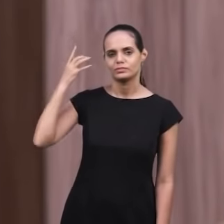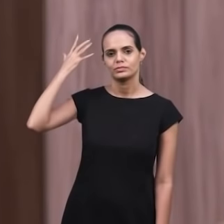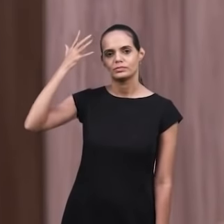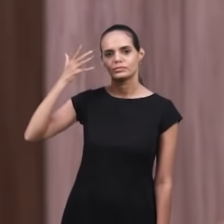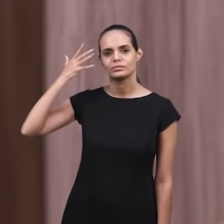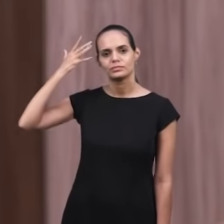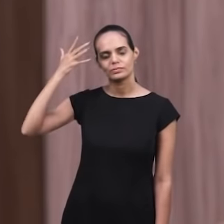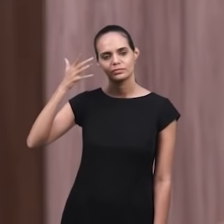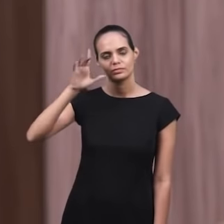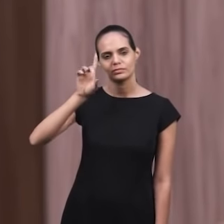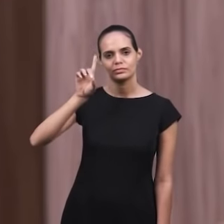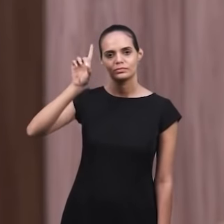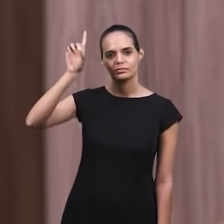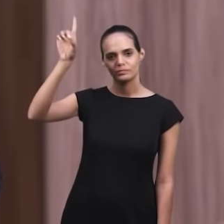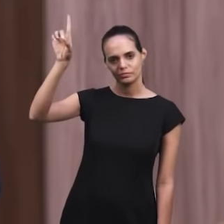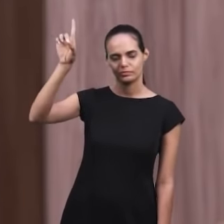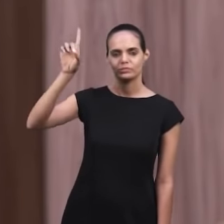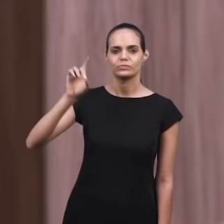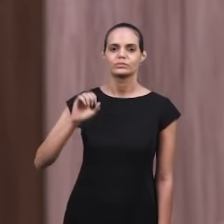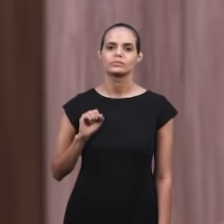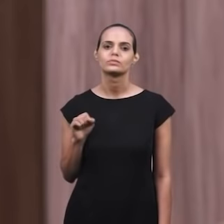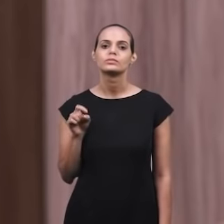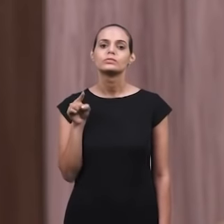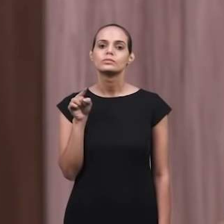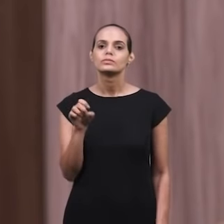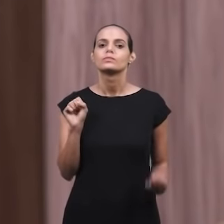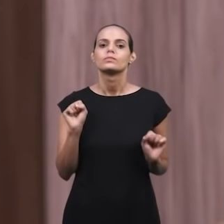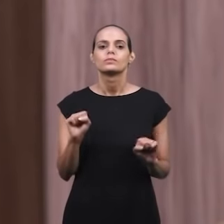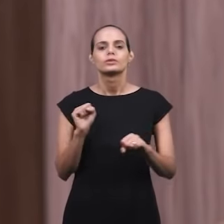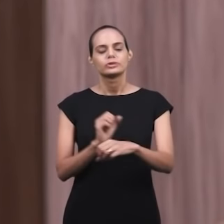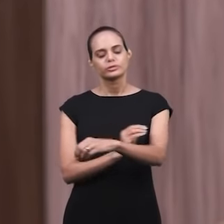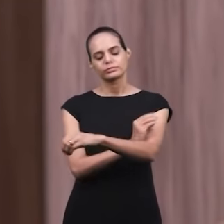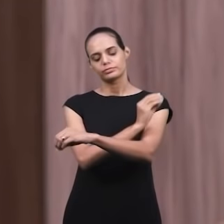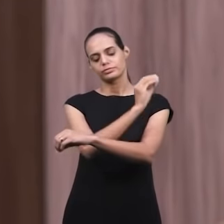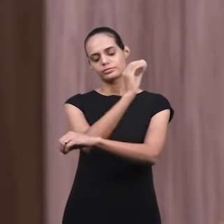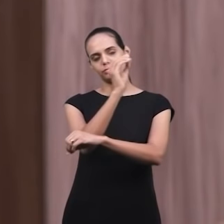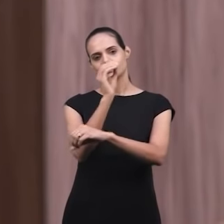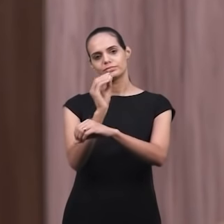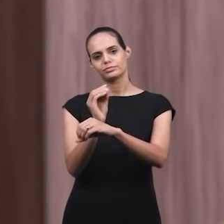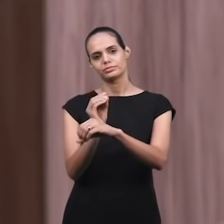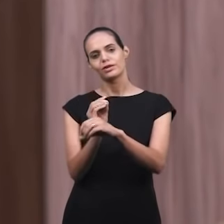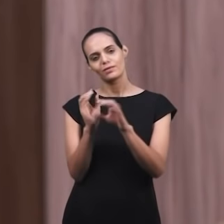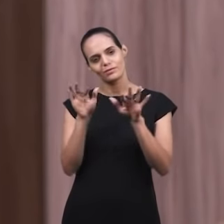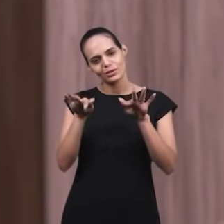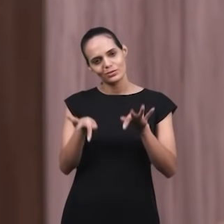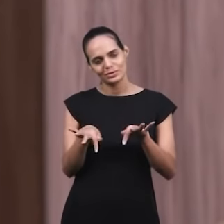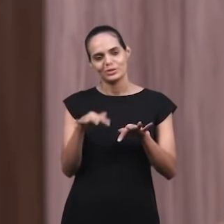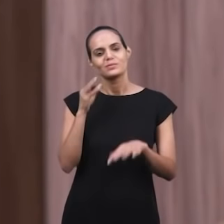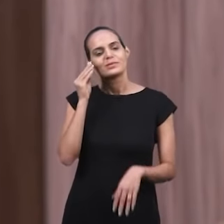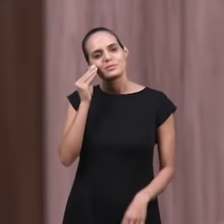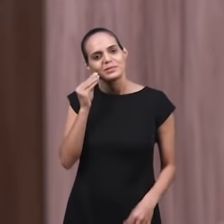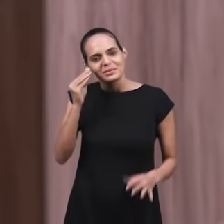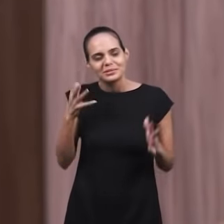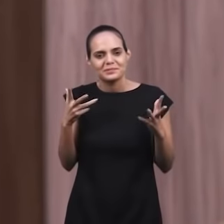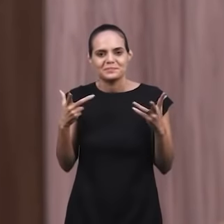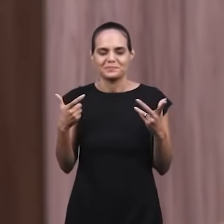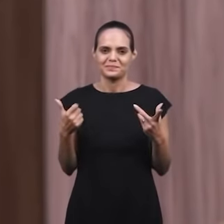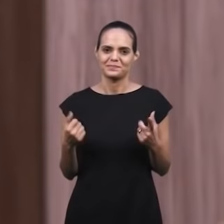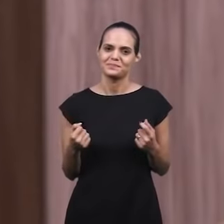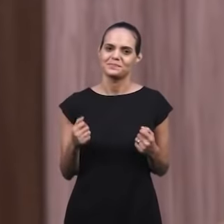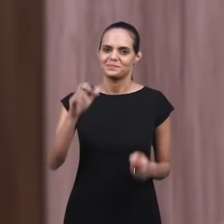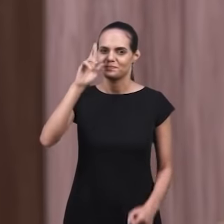da parte do Senhor. Você pode terminar a sua tarde com esta experiência gloriosa